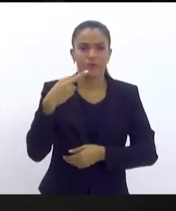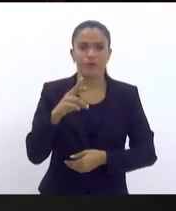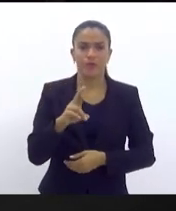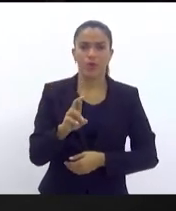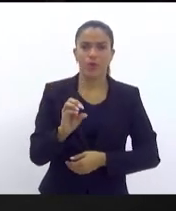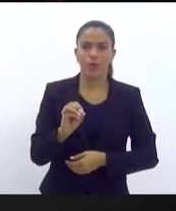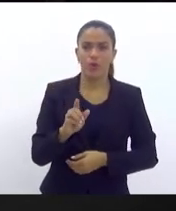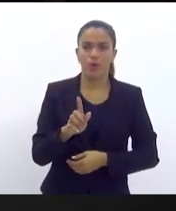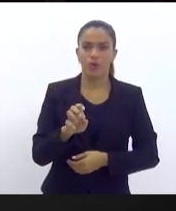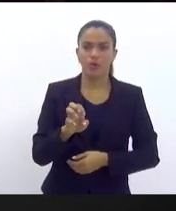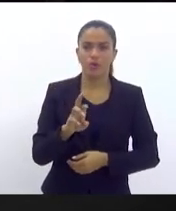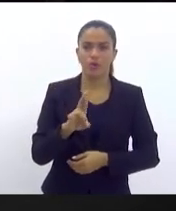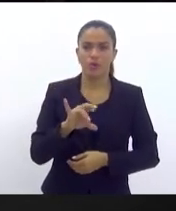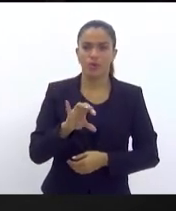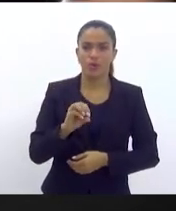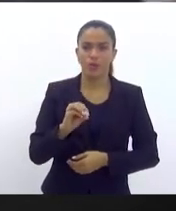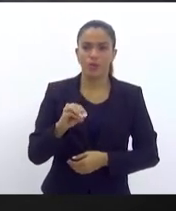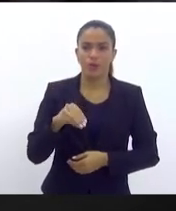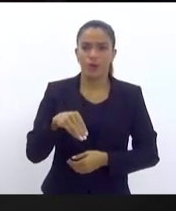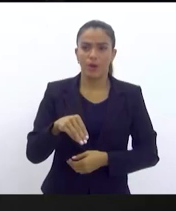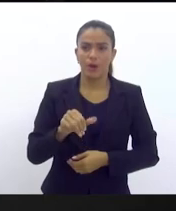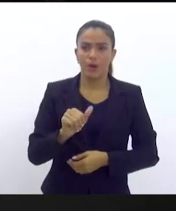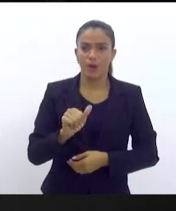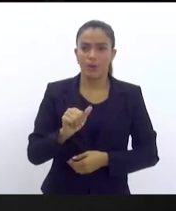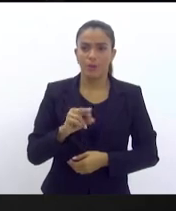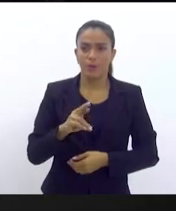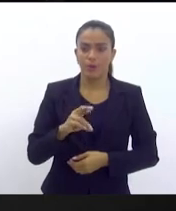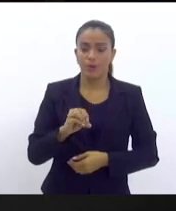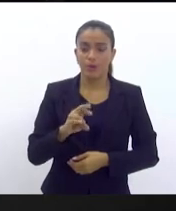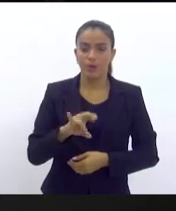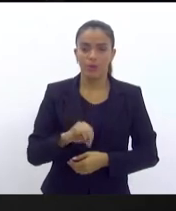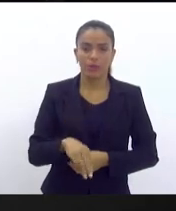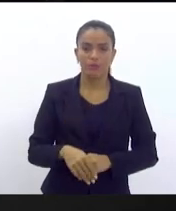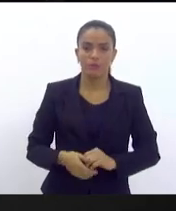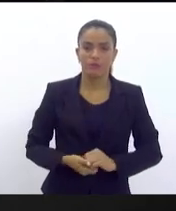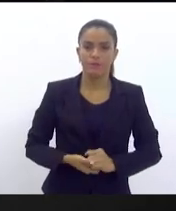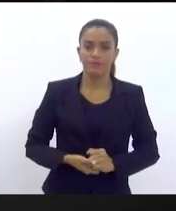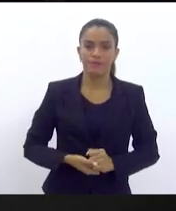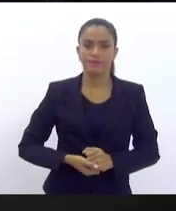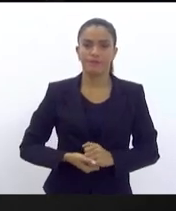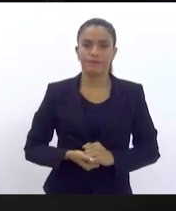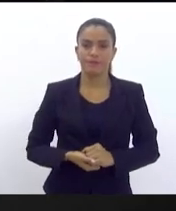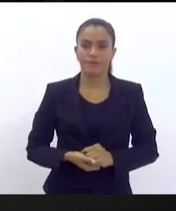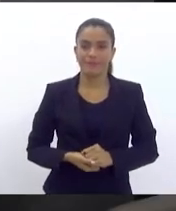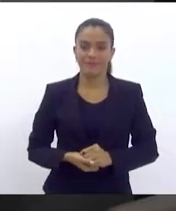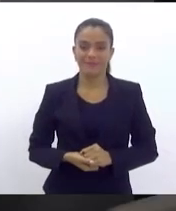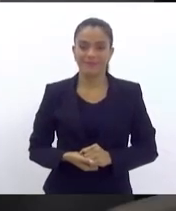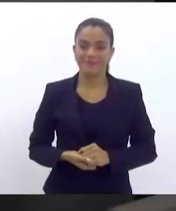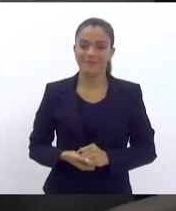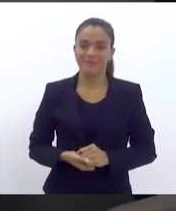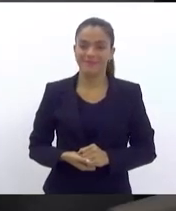Amorim para fazer o uso da palavra que na nossa Tribuna a nossa esquerda a direita do Plenário